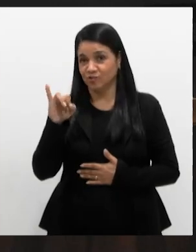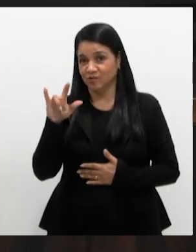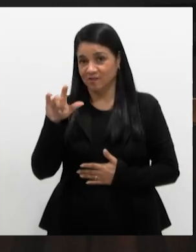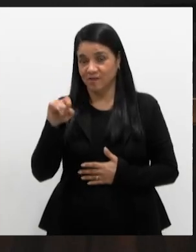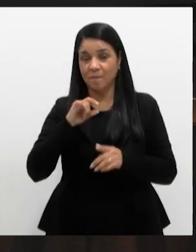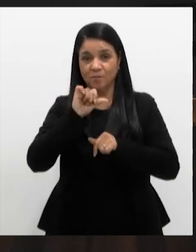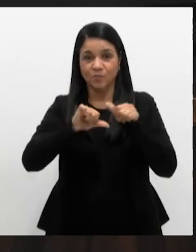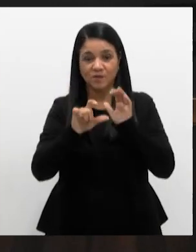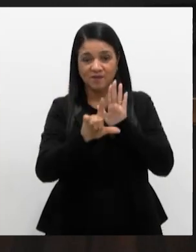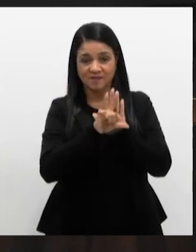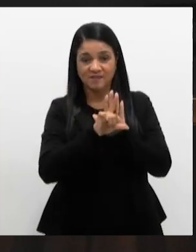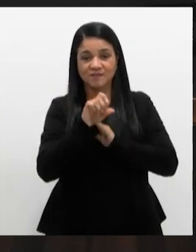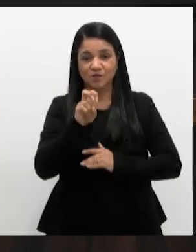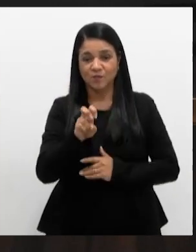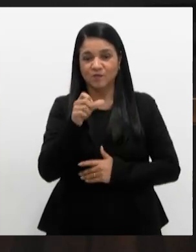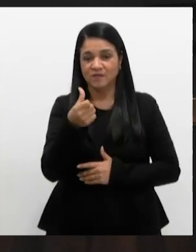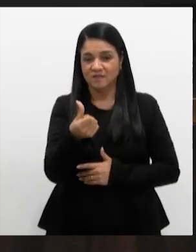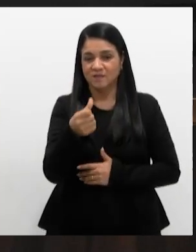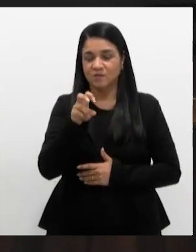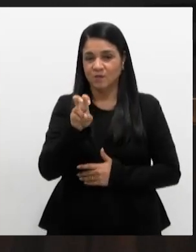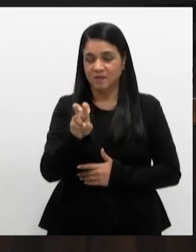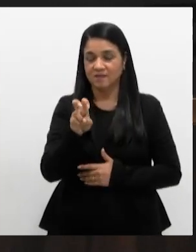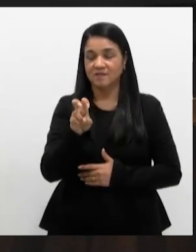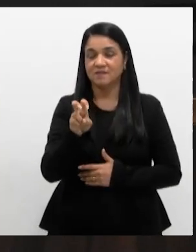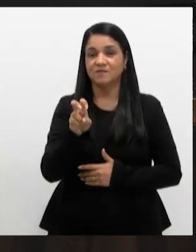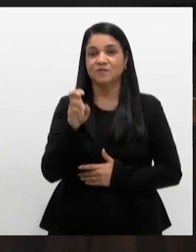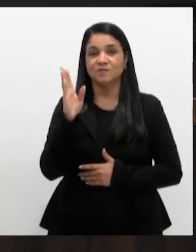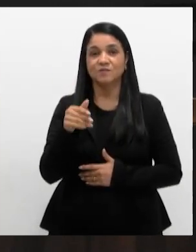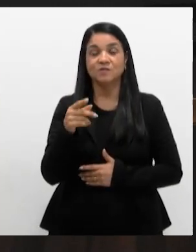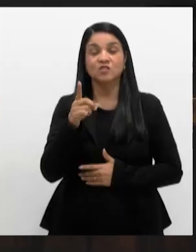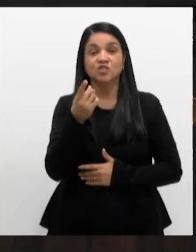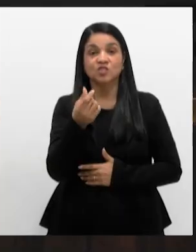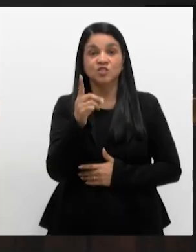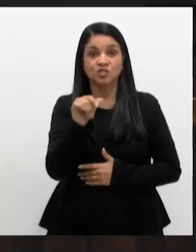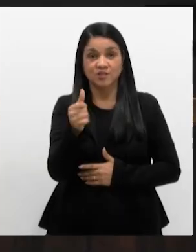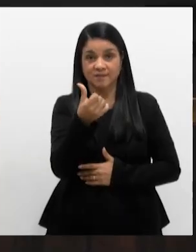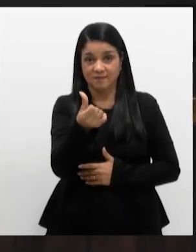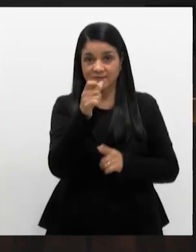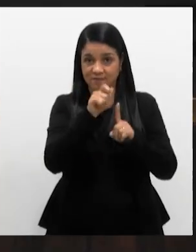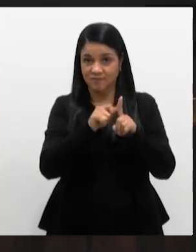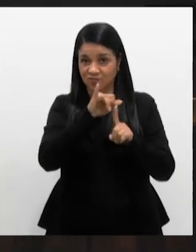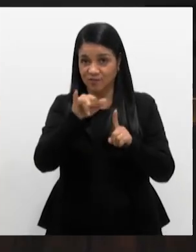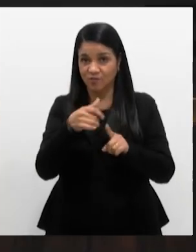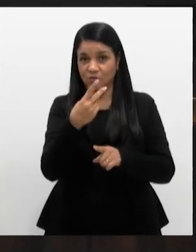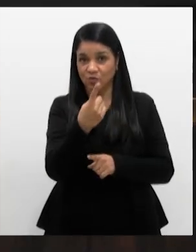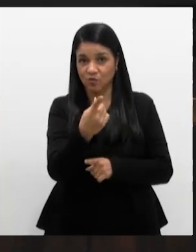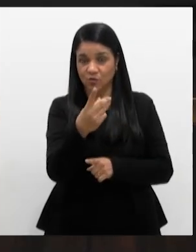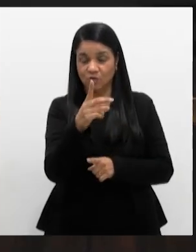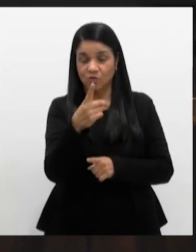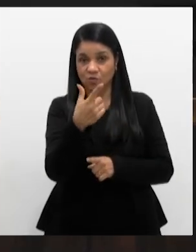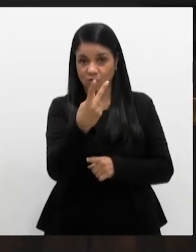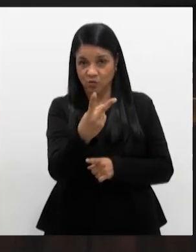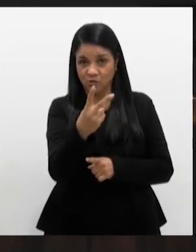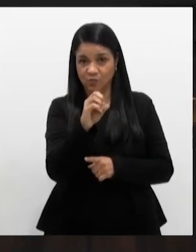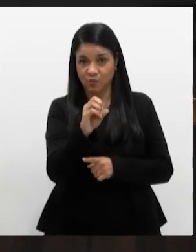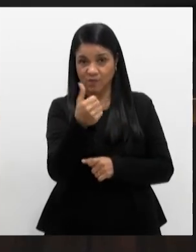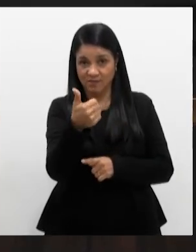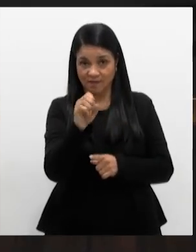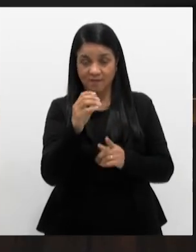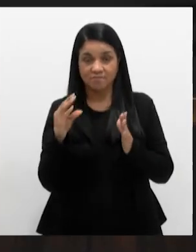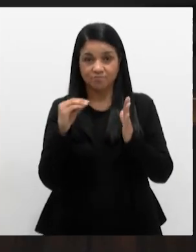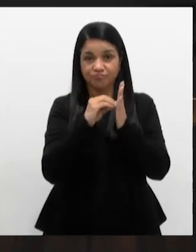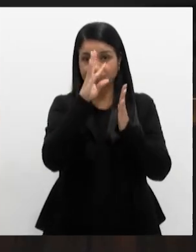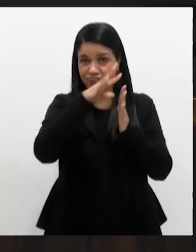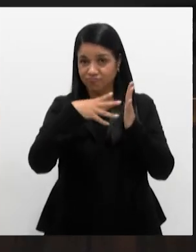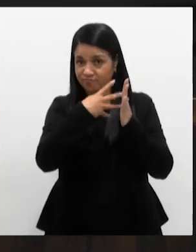número 5.645, de 6 de janeiro de 2010, para instituir no calendário oficial do Estado